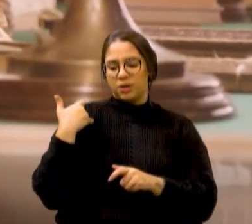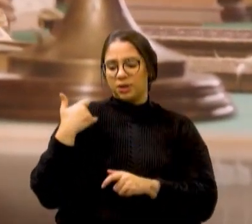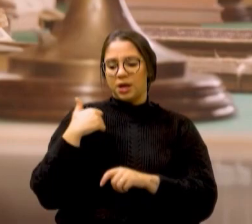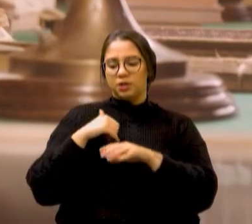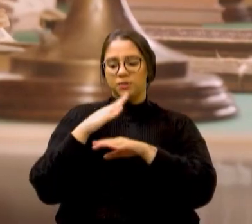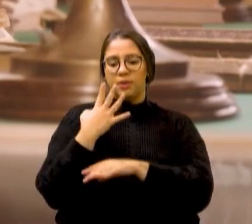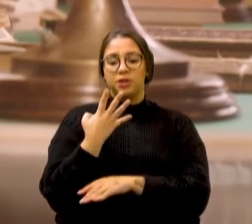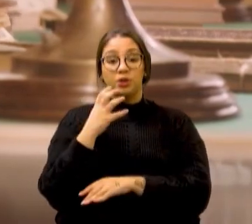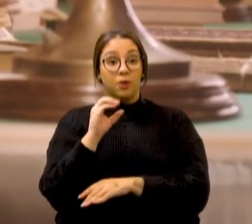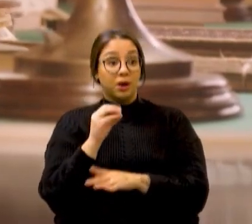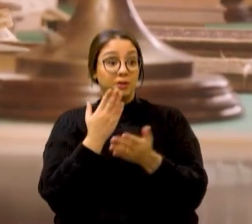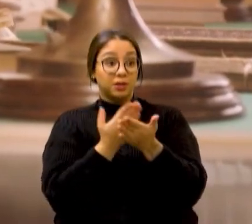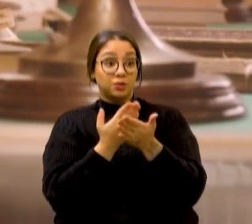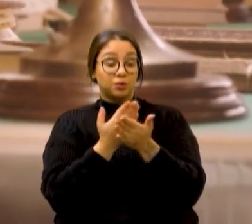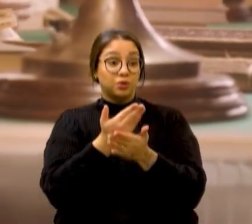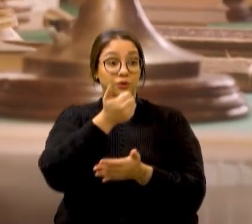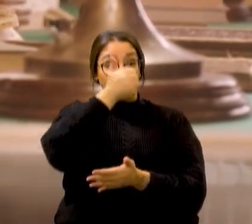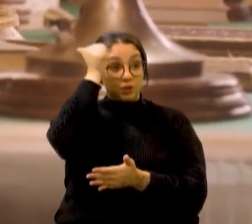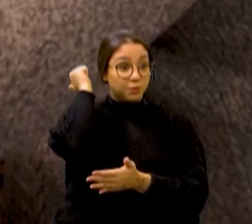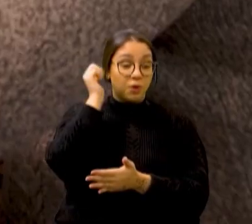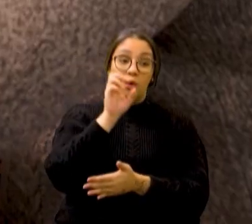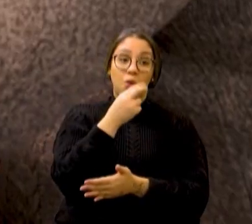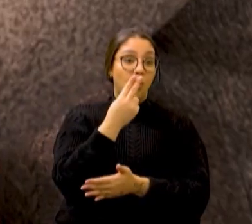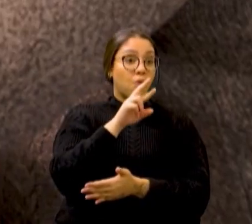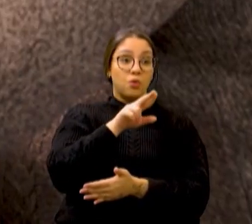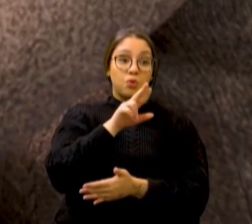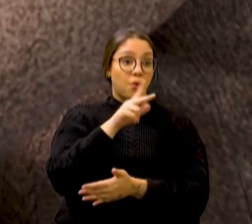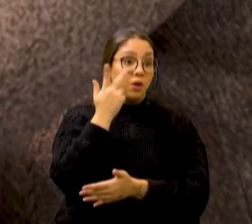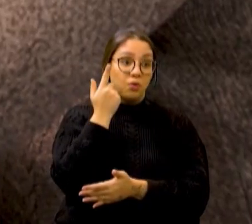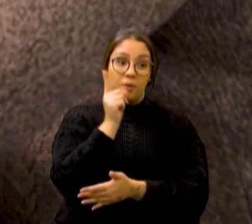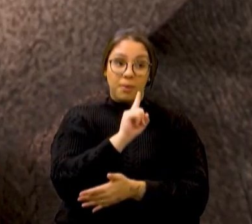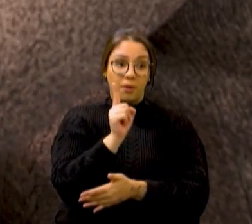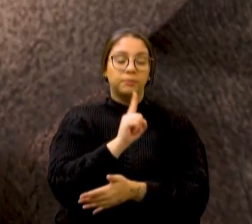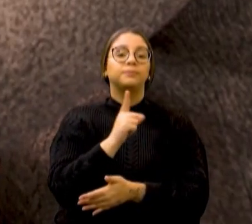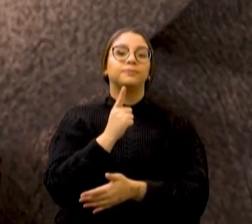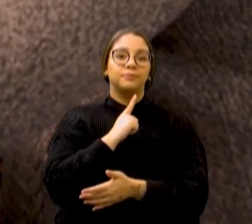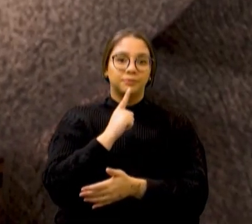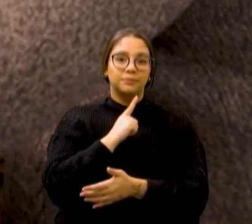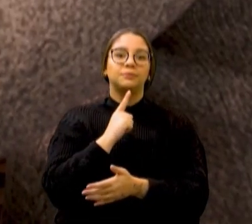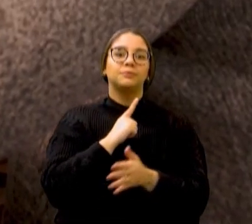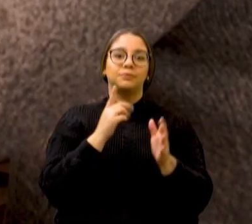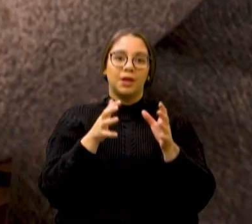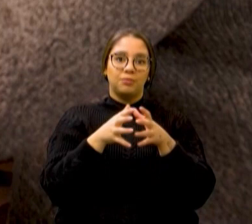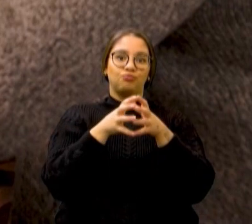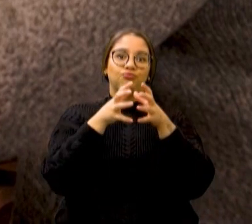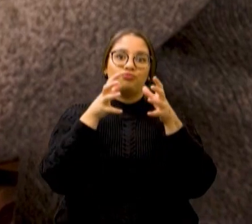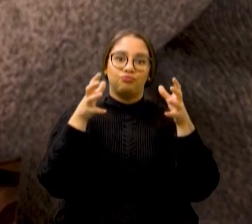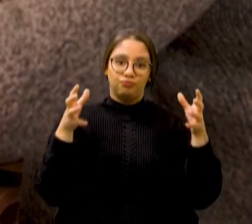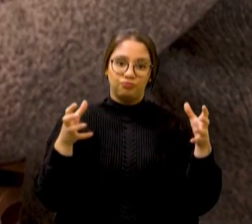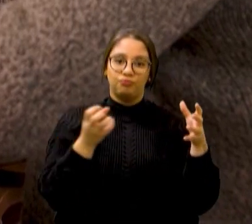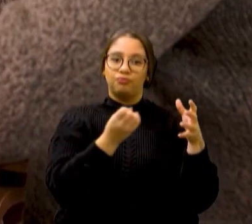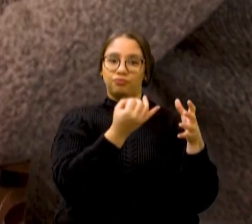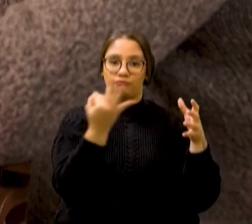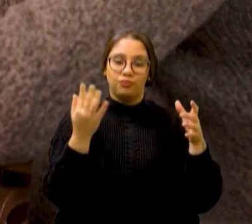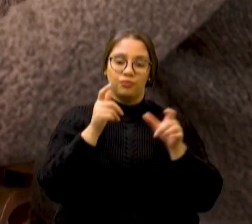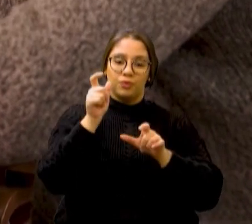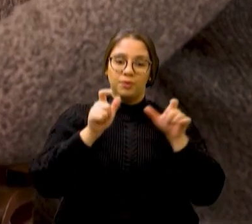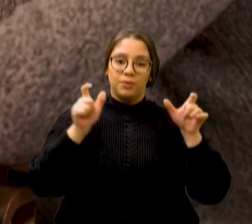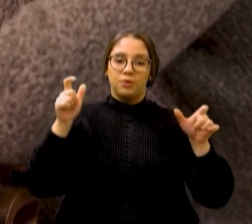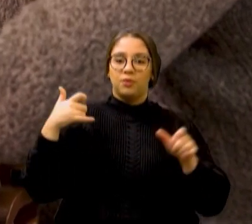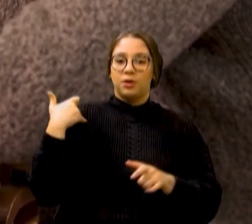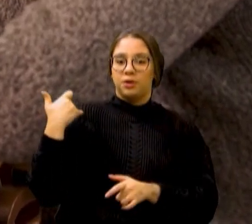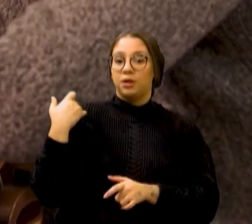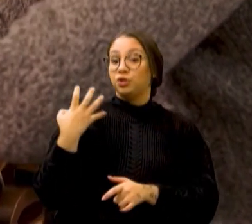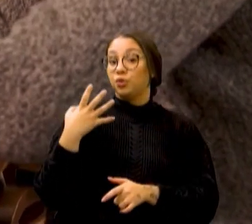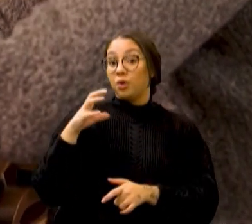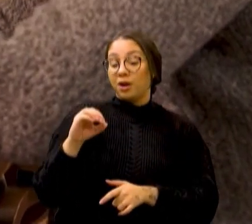40 anos estudando para vestibular ou não é tão comum mais? Tem aumentado. Tem aumentado esse número de pessoas com